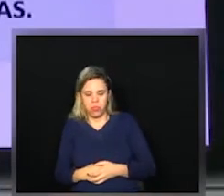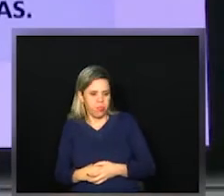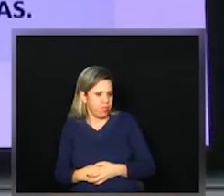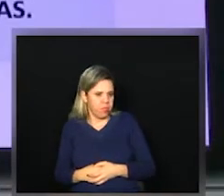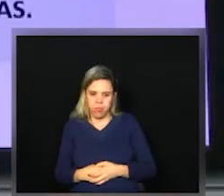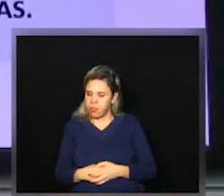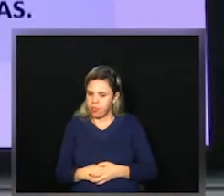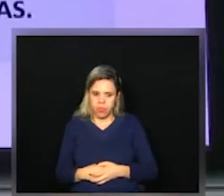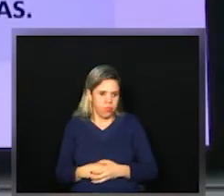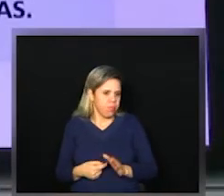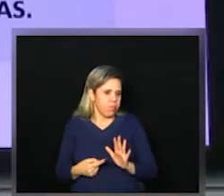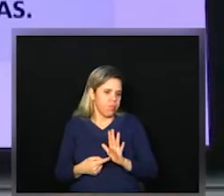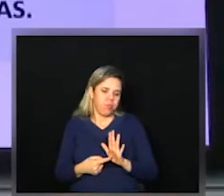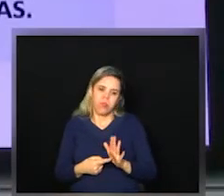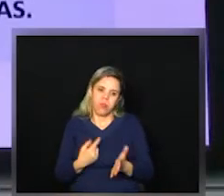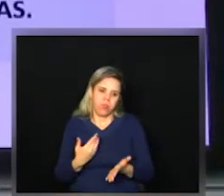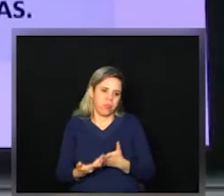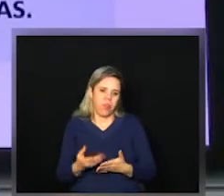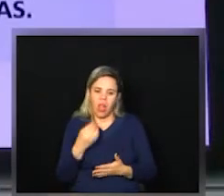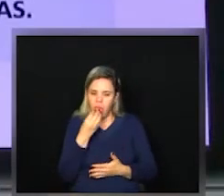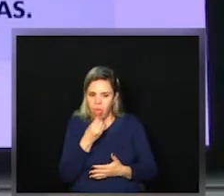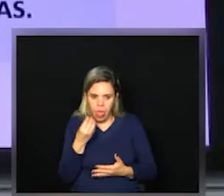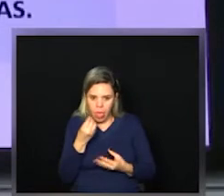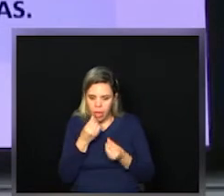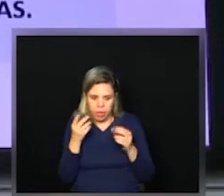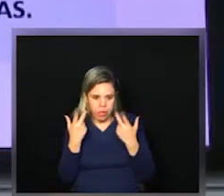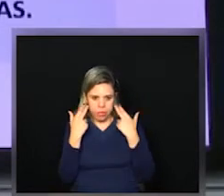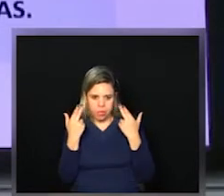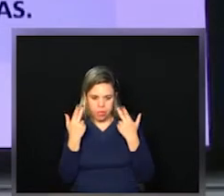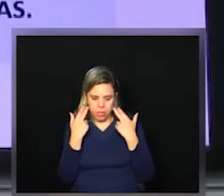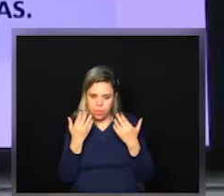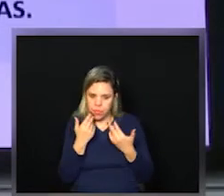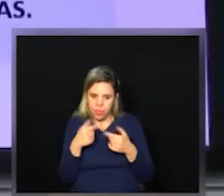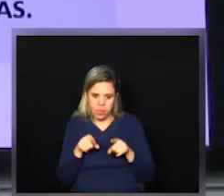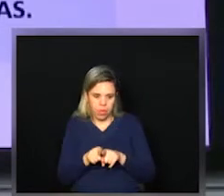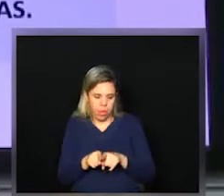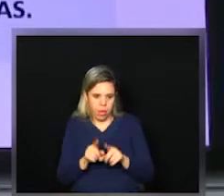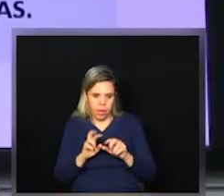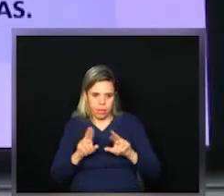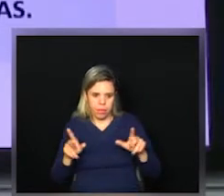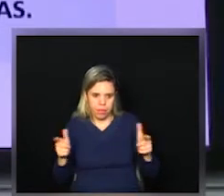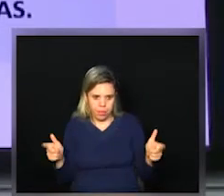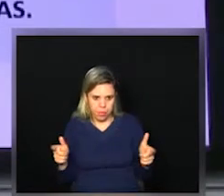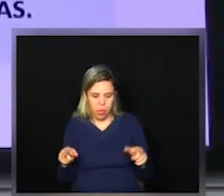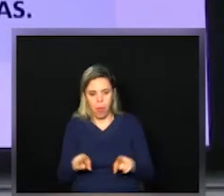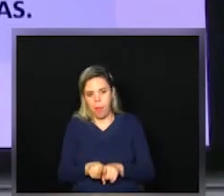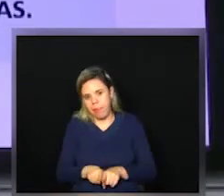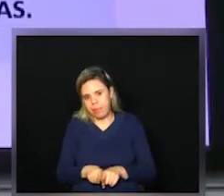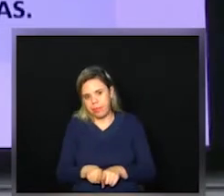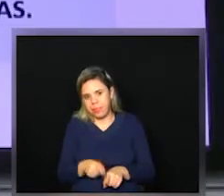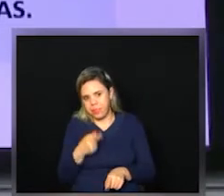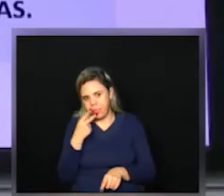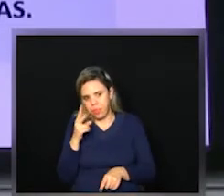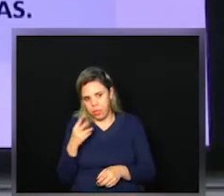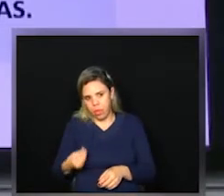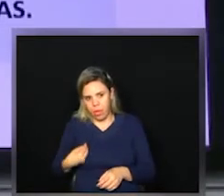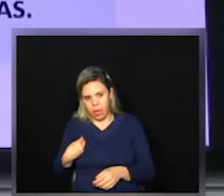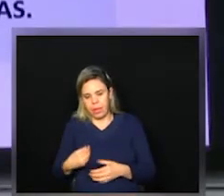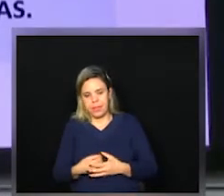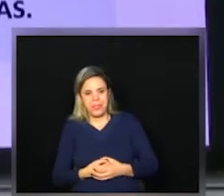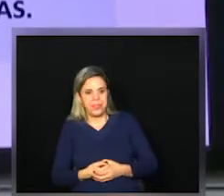não dá perda de olfato e paladar, o que é uma diferença grande também do que a gente estava vivendo.